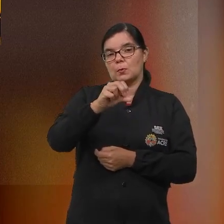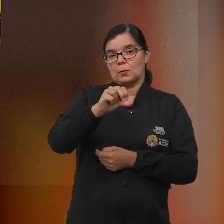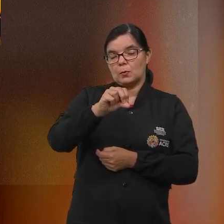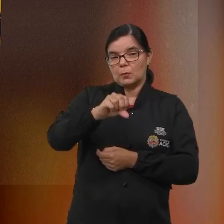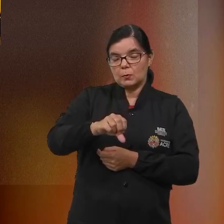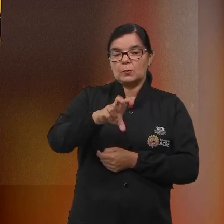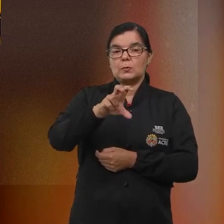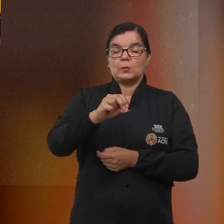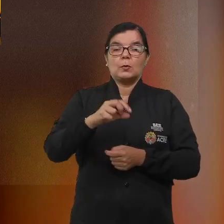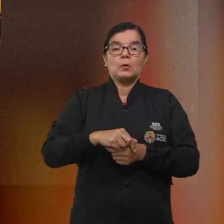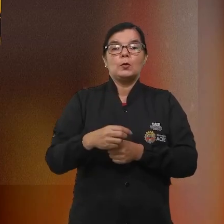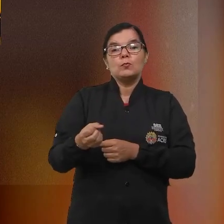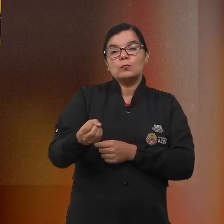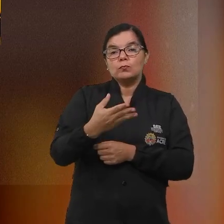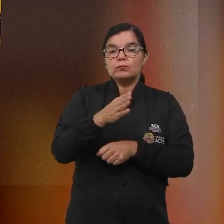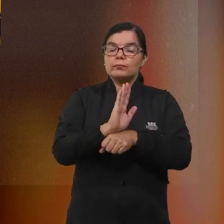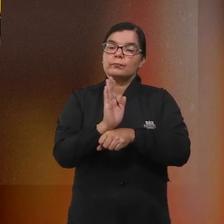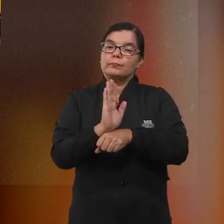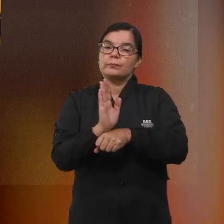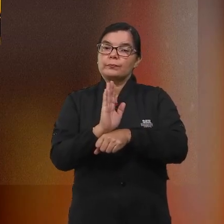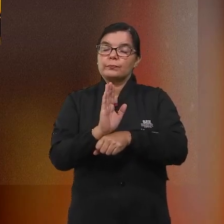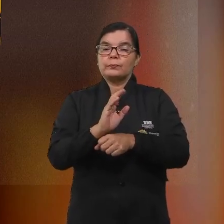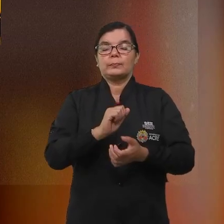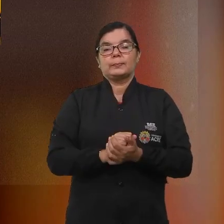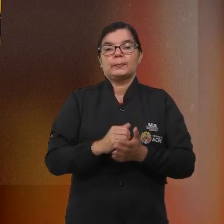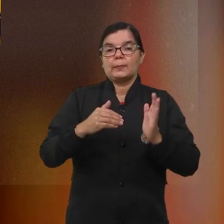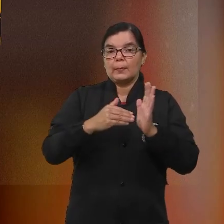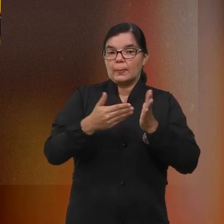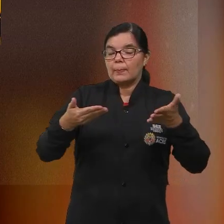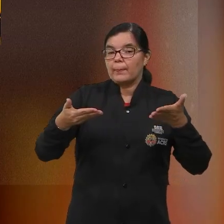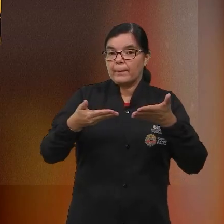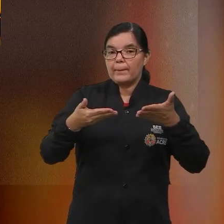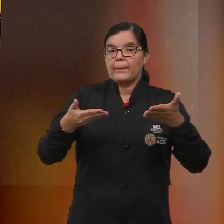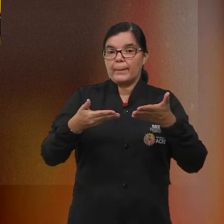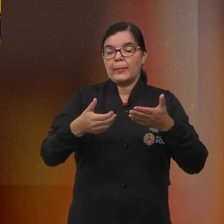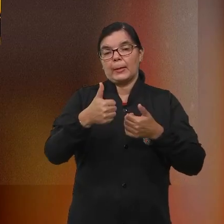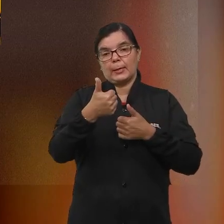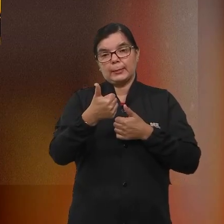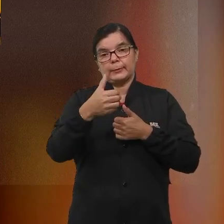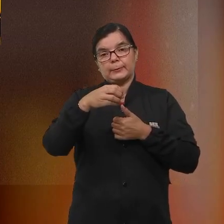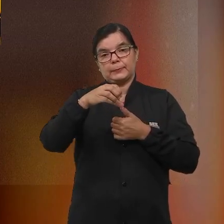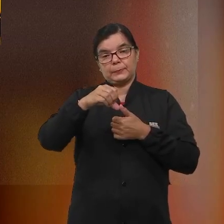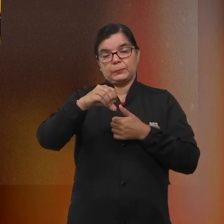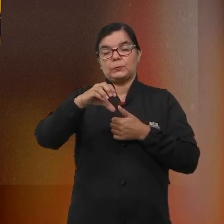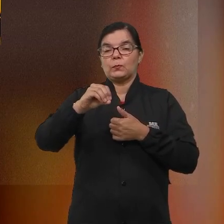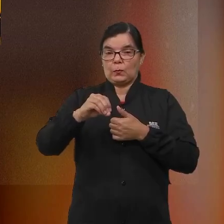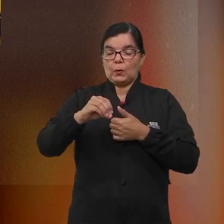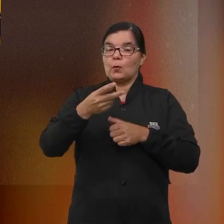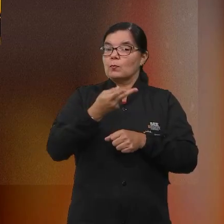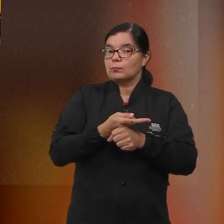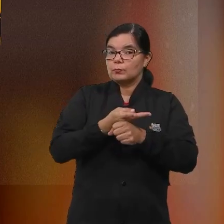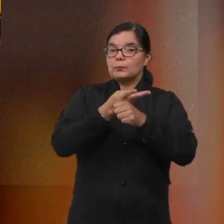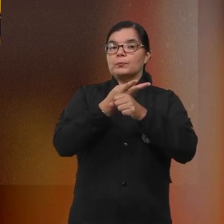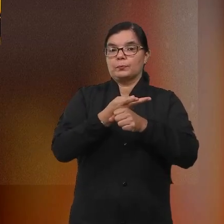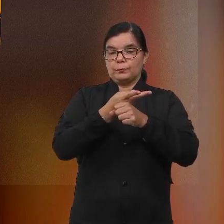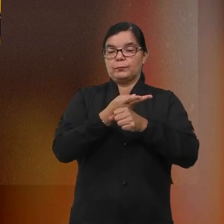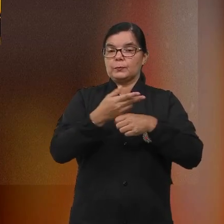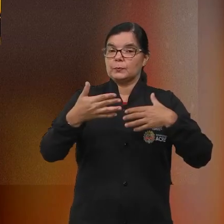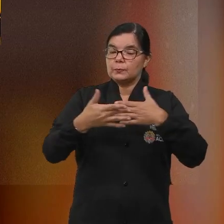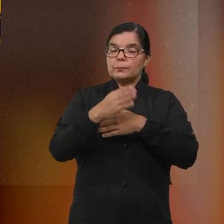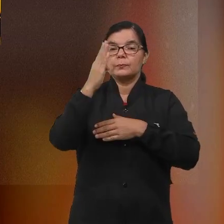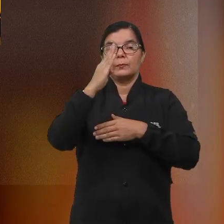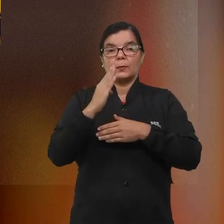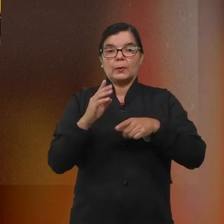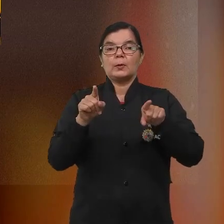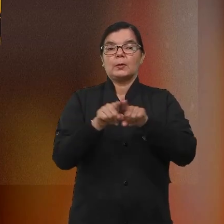e ao cinema novo nos anos 60, até a retomada nos anos 90 com obras premiadas como Central do